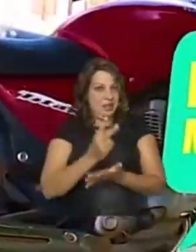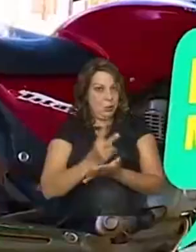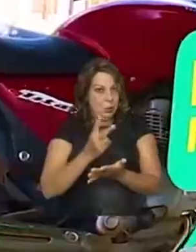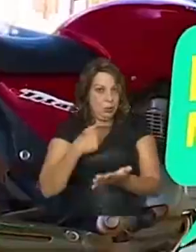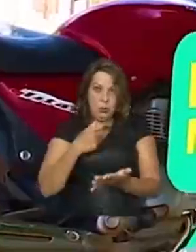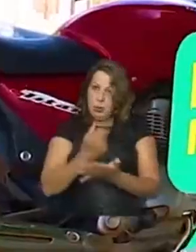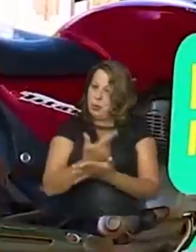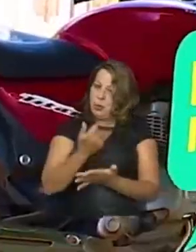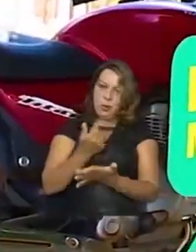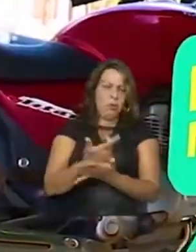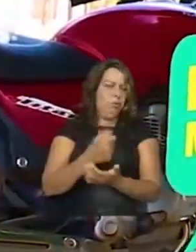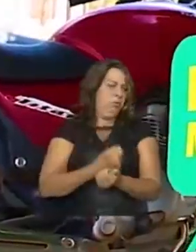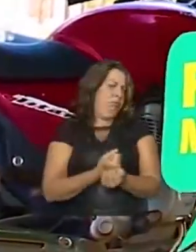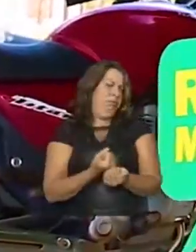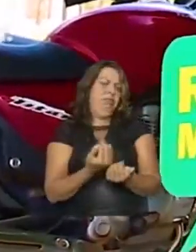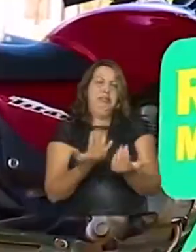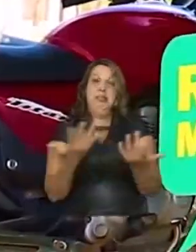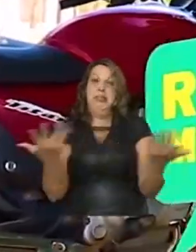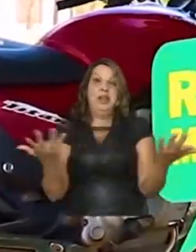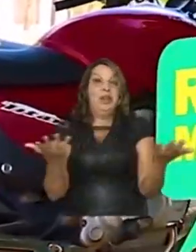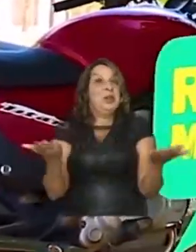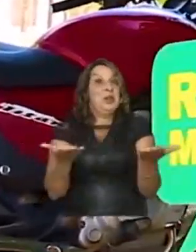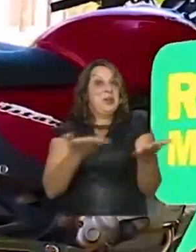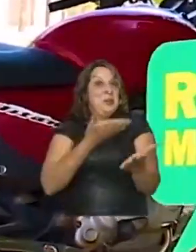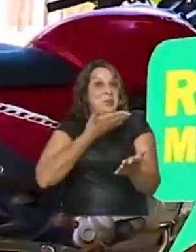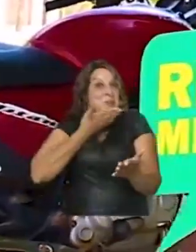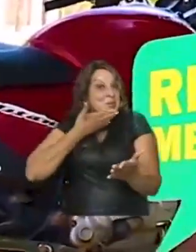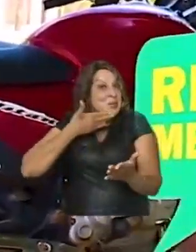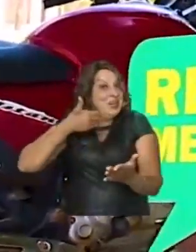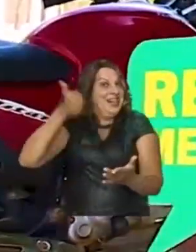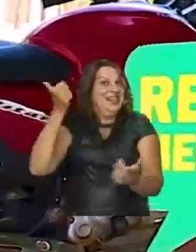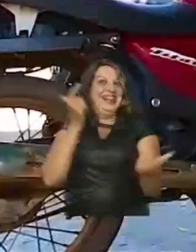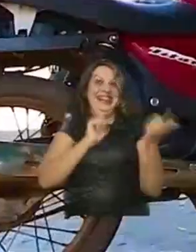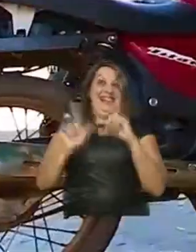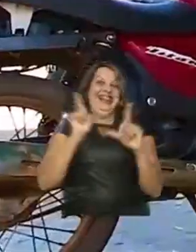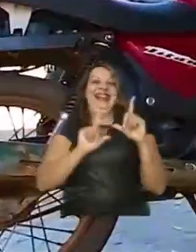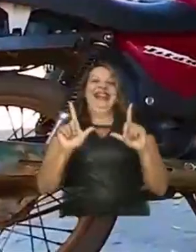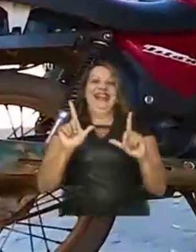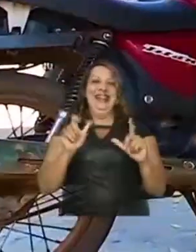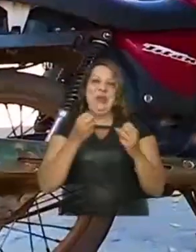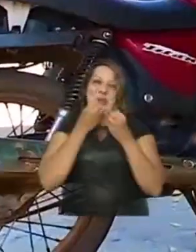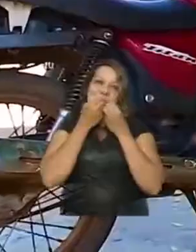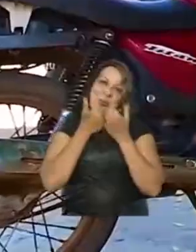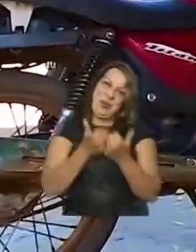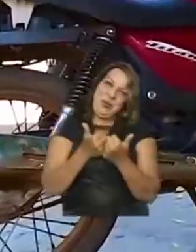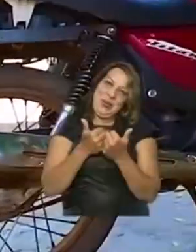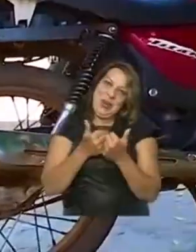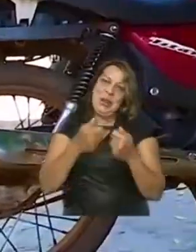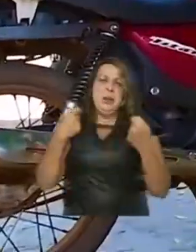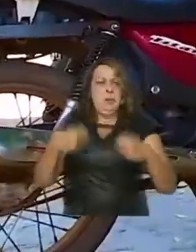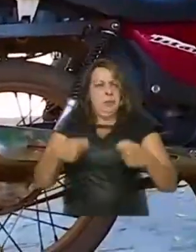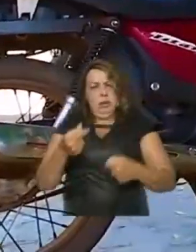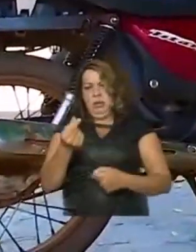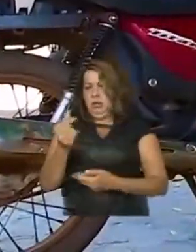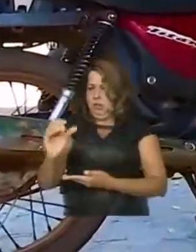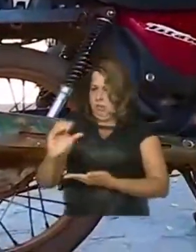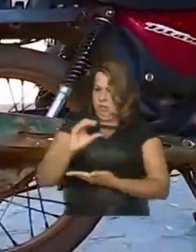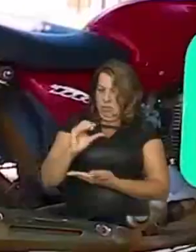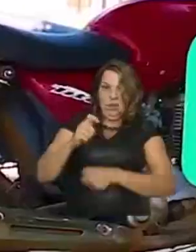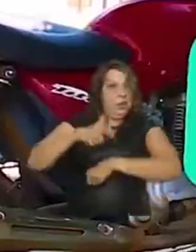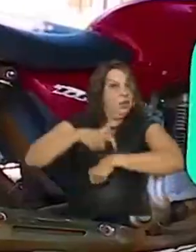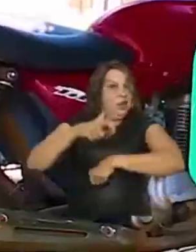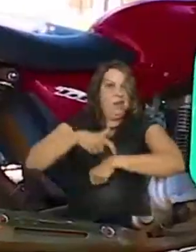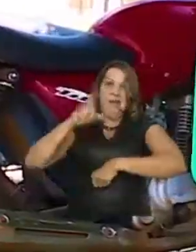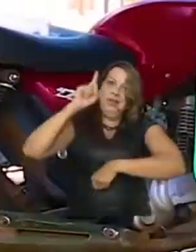continua comprando. Eu já comprei várias e agora melhor ainda, que eu já dei uma acertadazinha, ficou melhor, né? A gente sempre, dinheiro, a gente precisa sempre, toda hora e todo